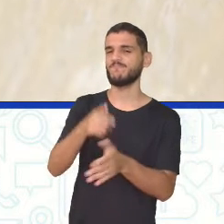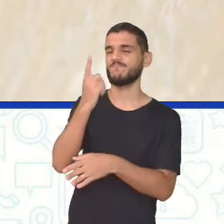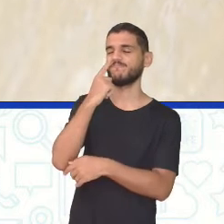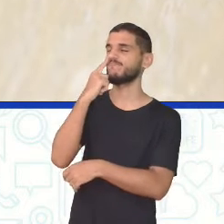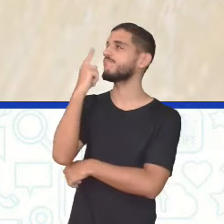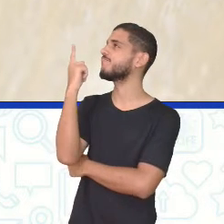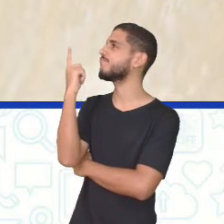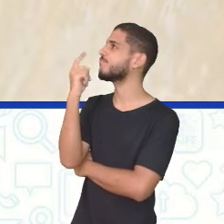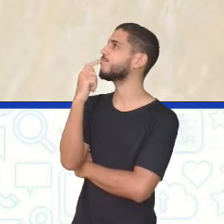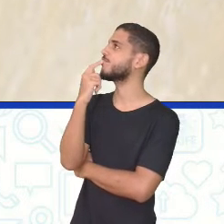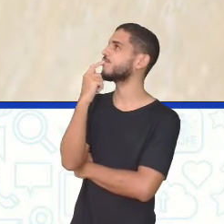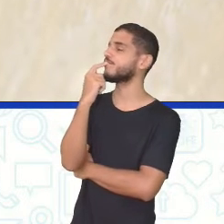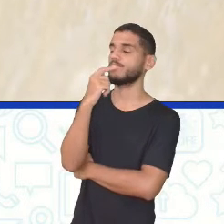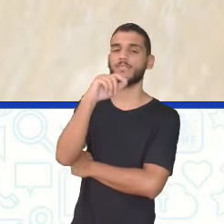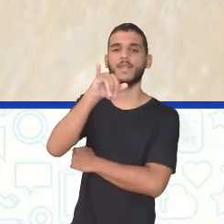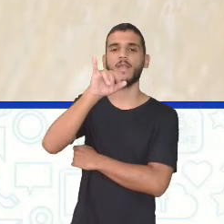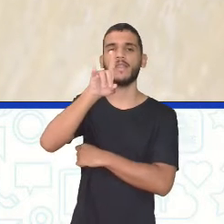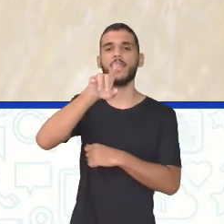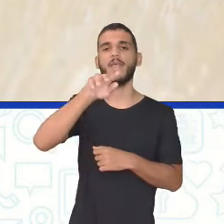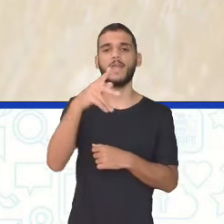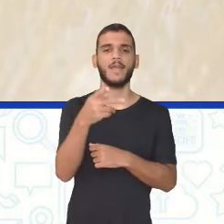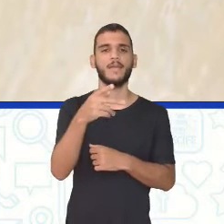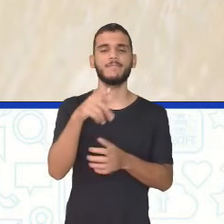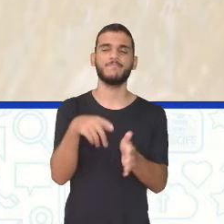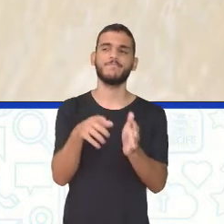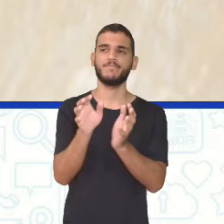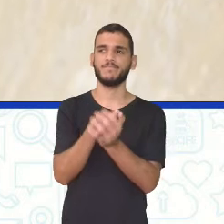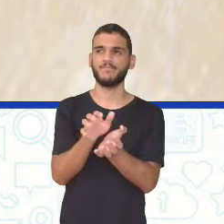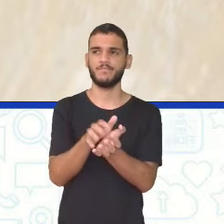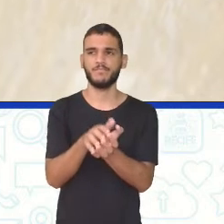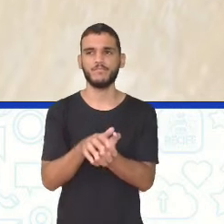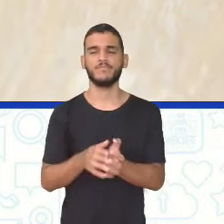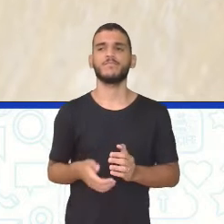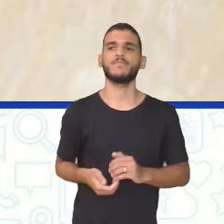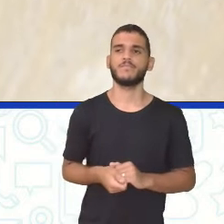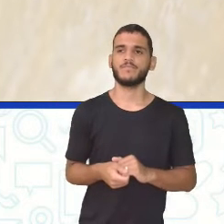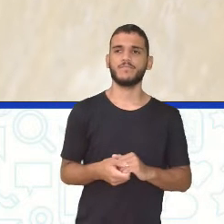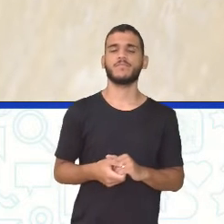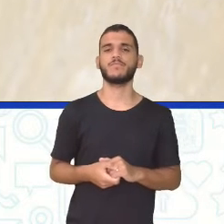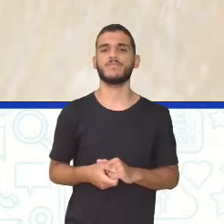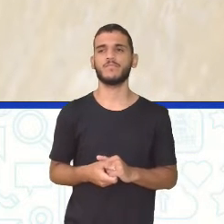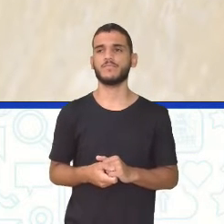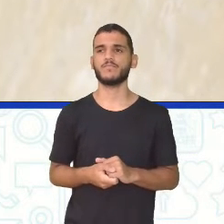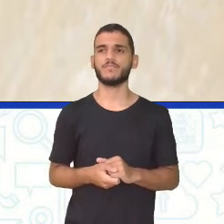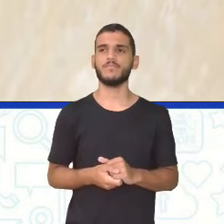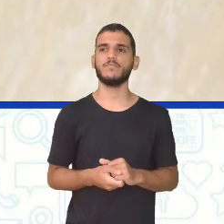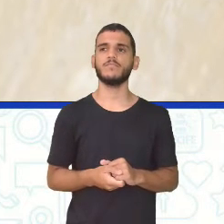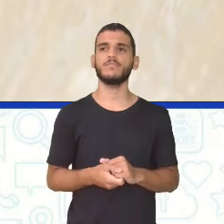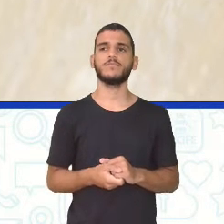né? E vamos ver o IDH de Pernambuco. O IDH de Pernambuco, né, tá aí